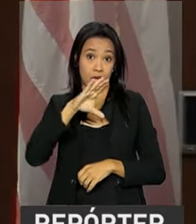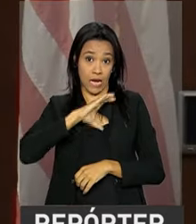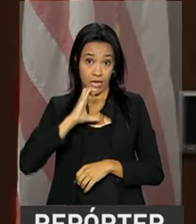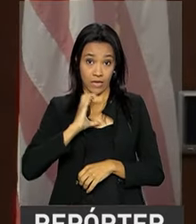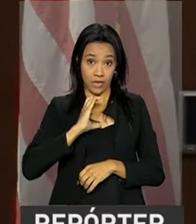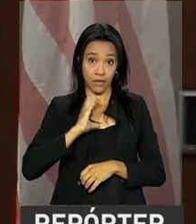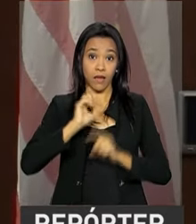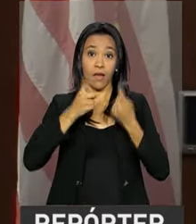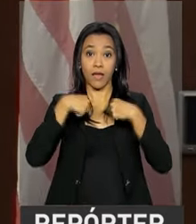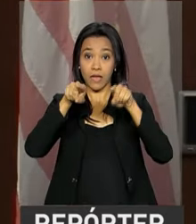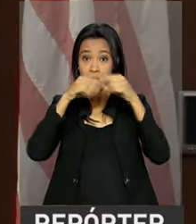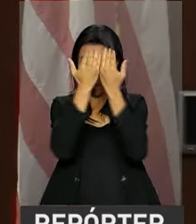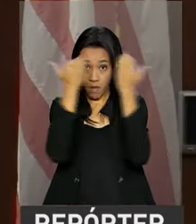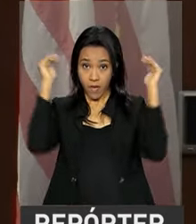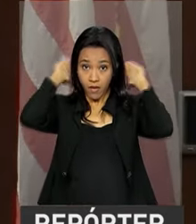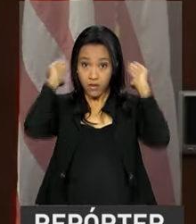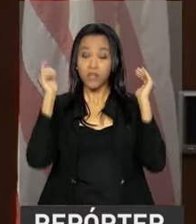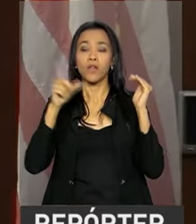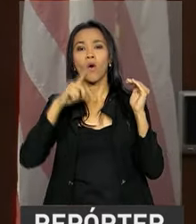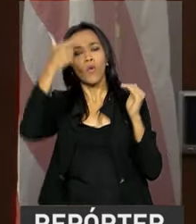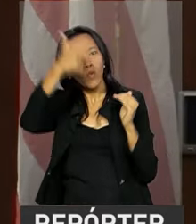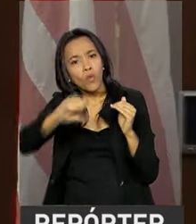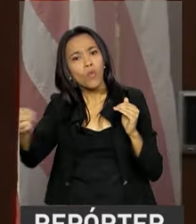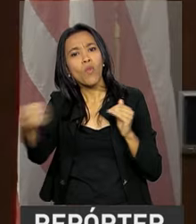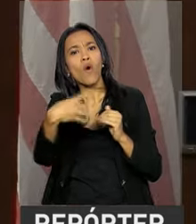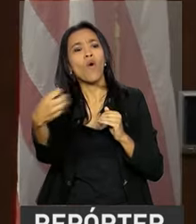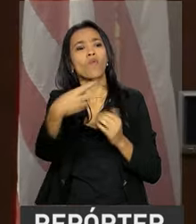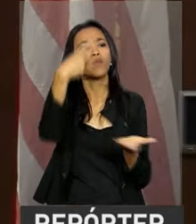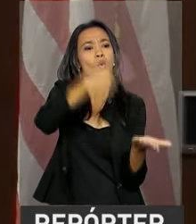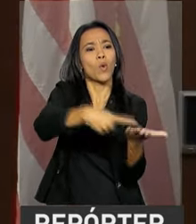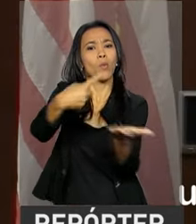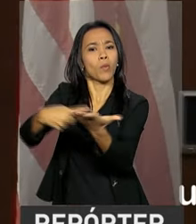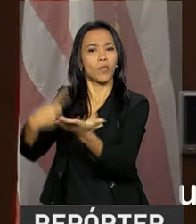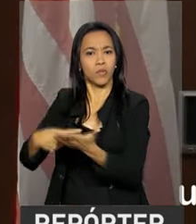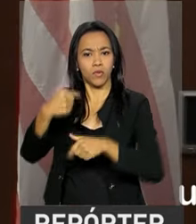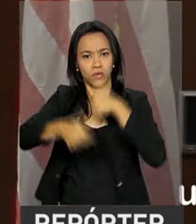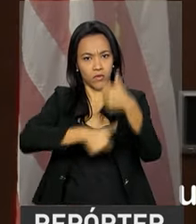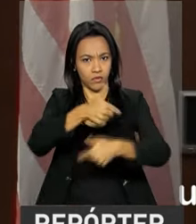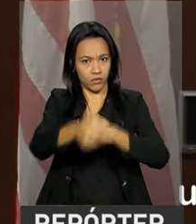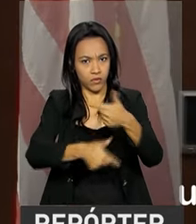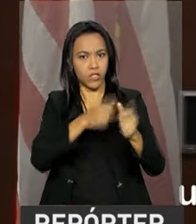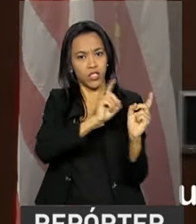uma grande oportunidade de novos acordos de comércio com o